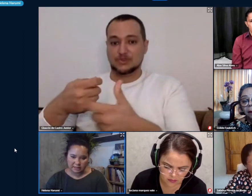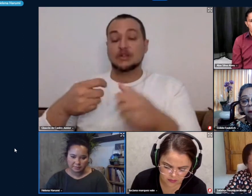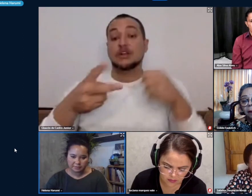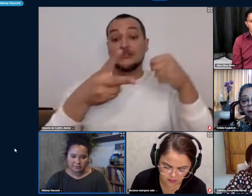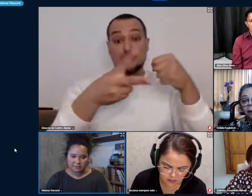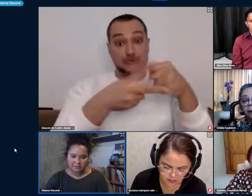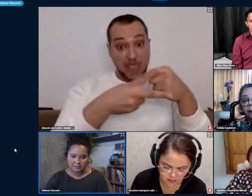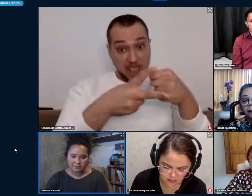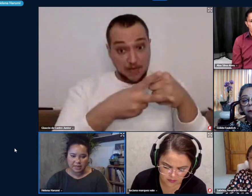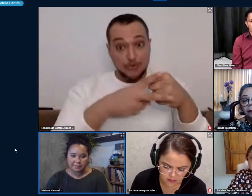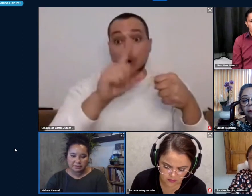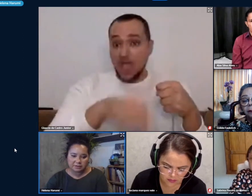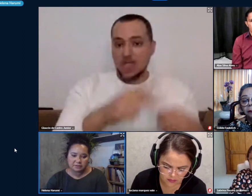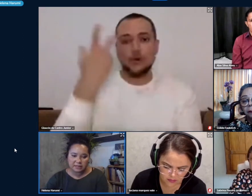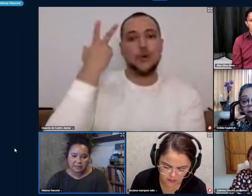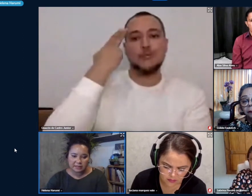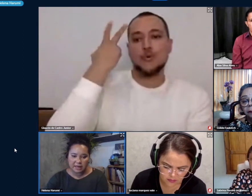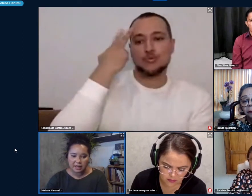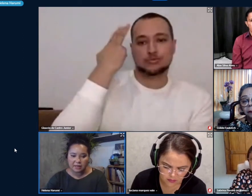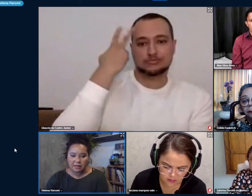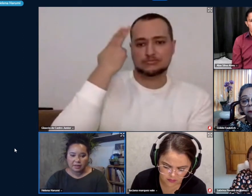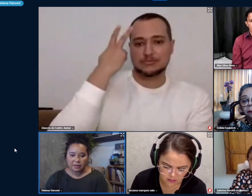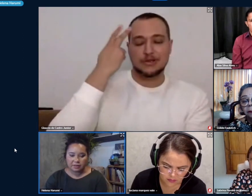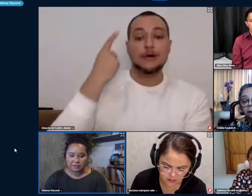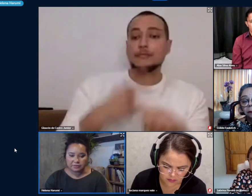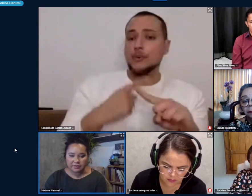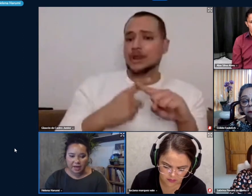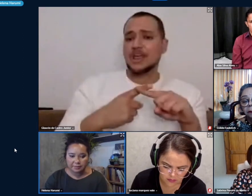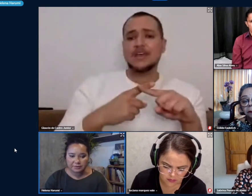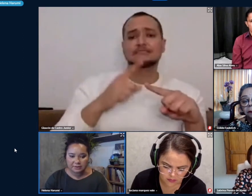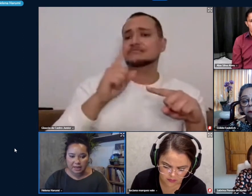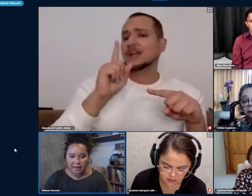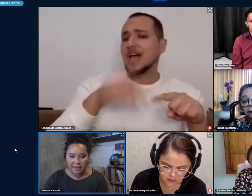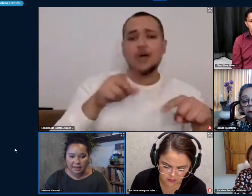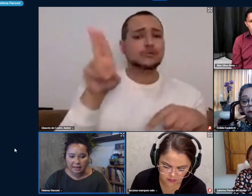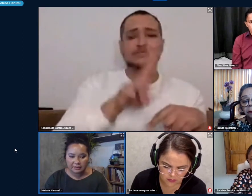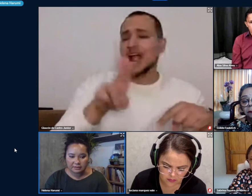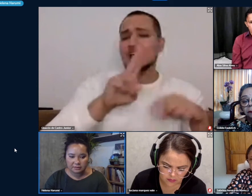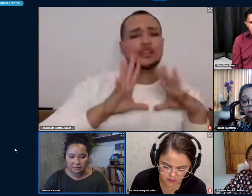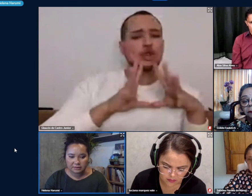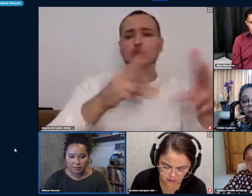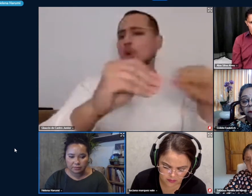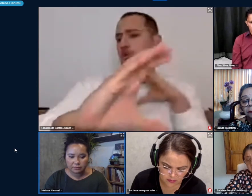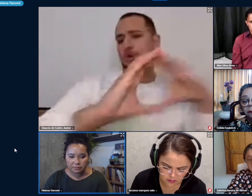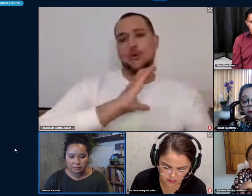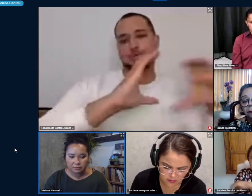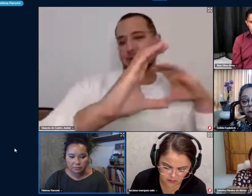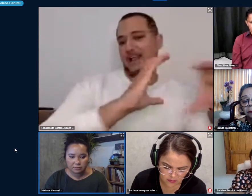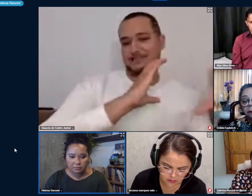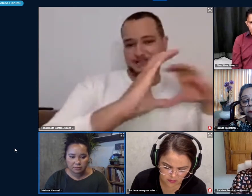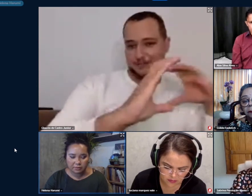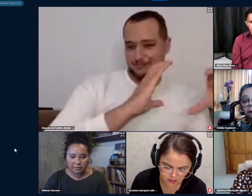são sinais termos. É preciso salientar que os verbos são